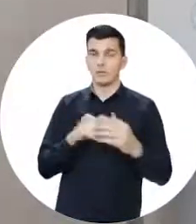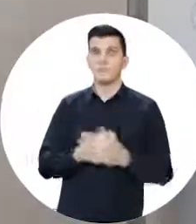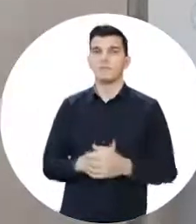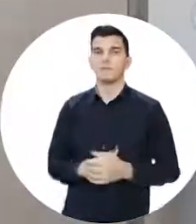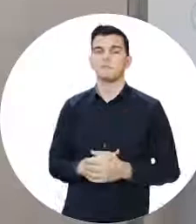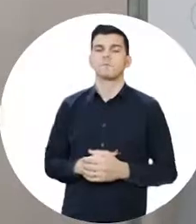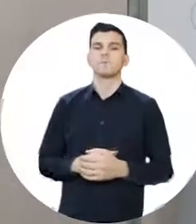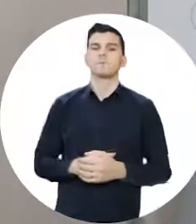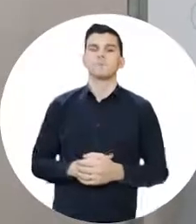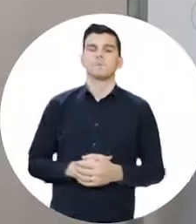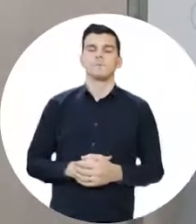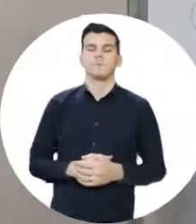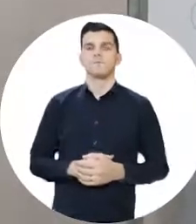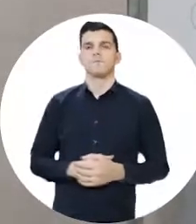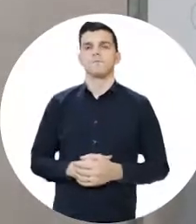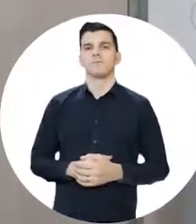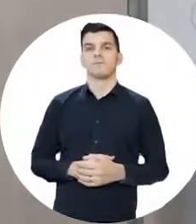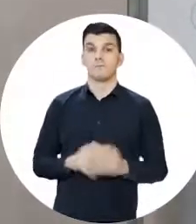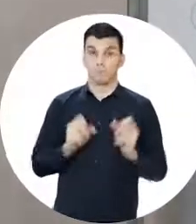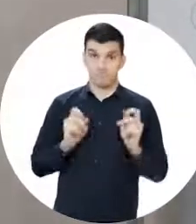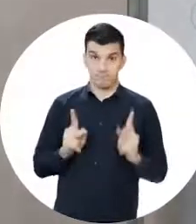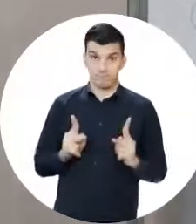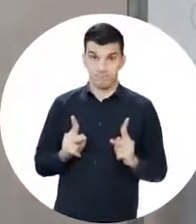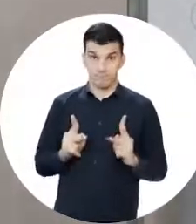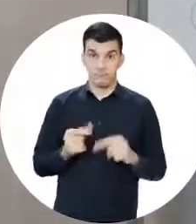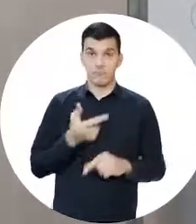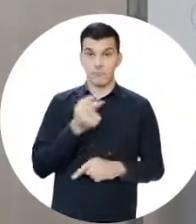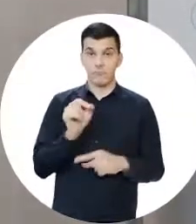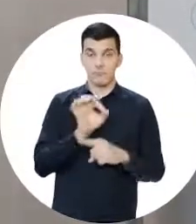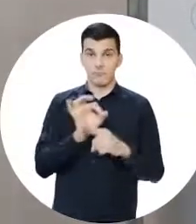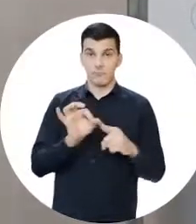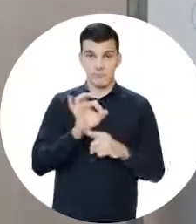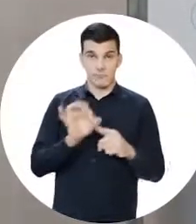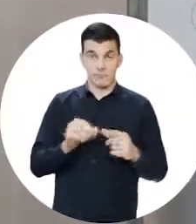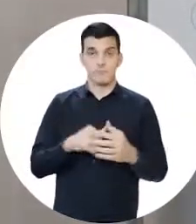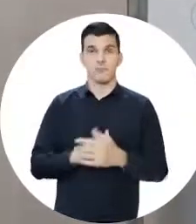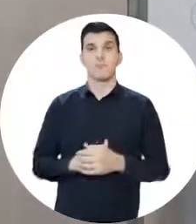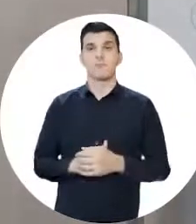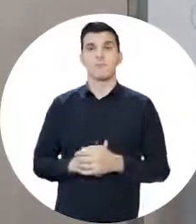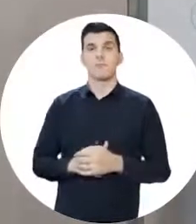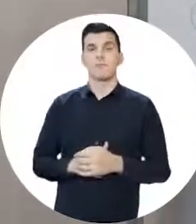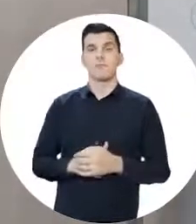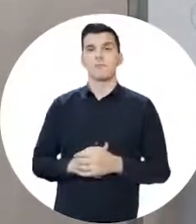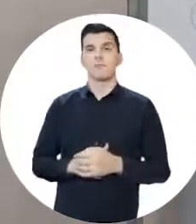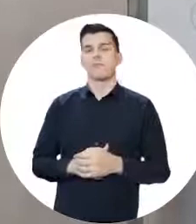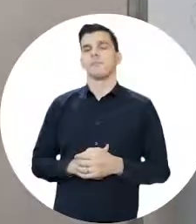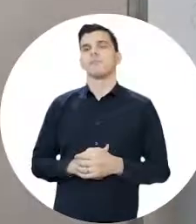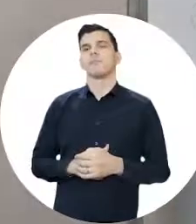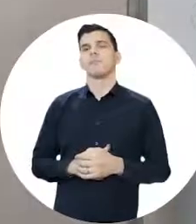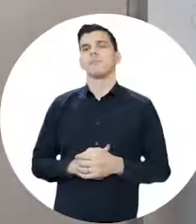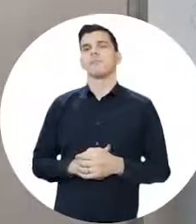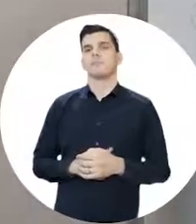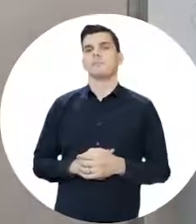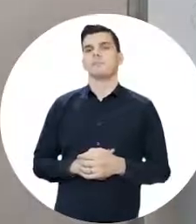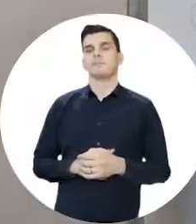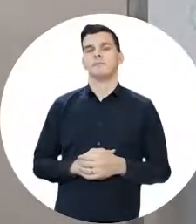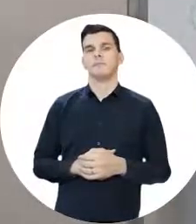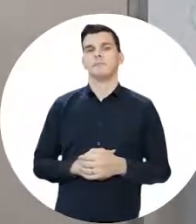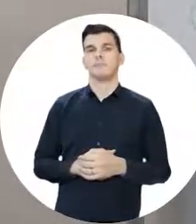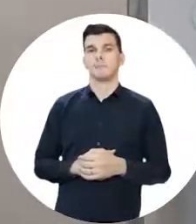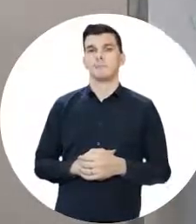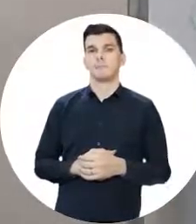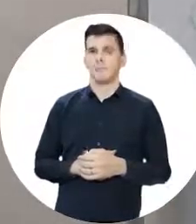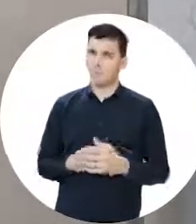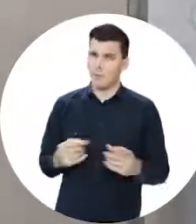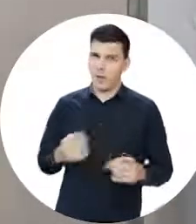Um valor dado em porcentagem. Certo? 20% massa de soluto por massa de solução.